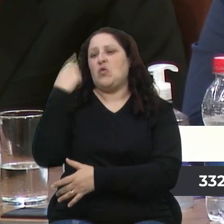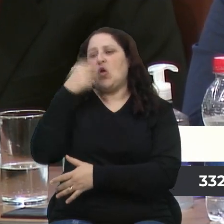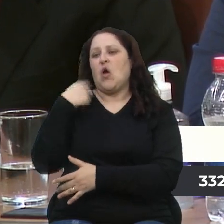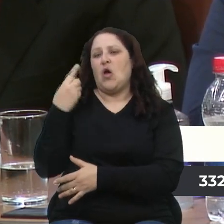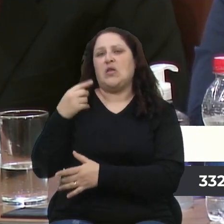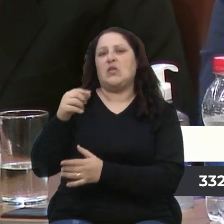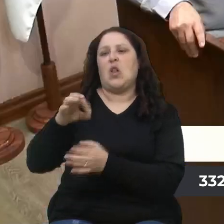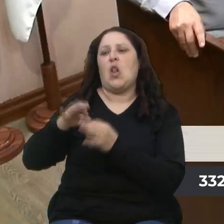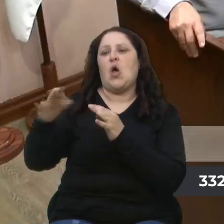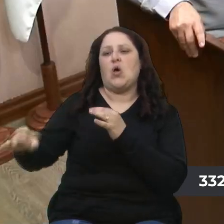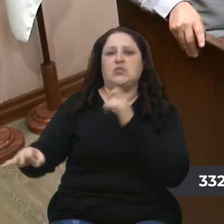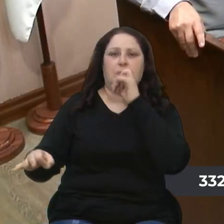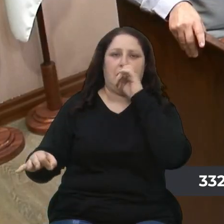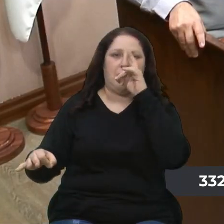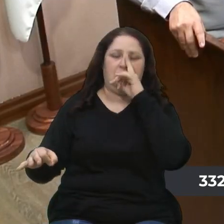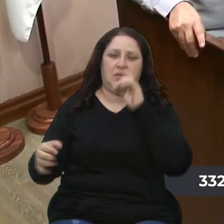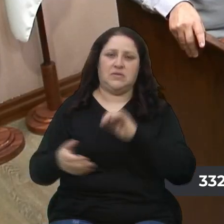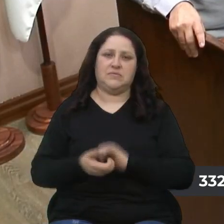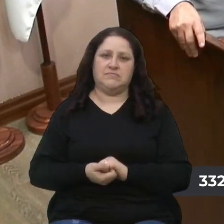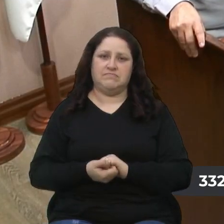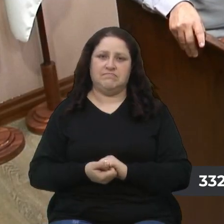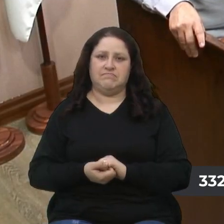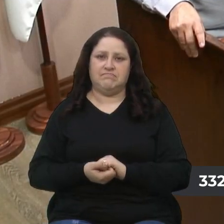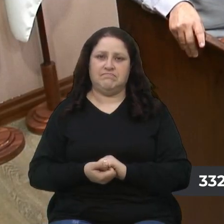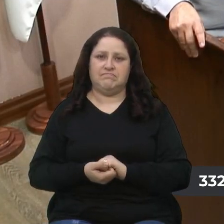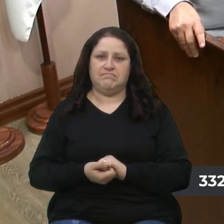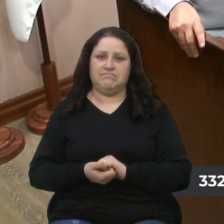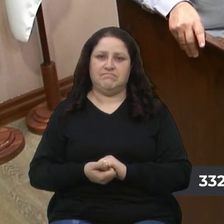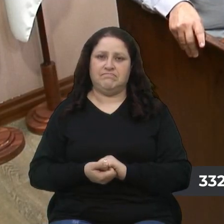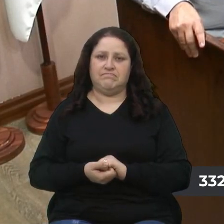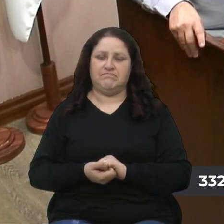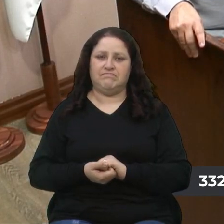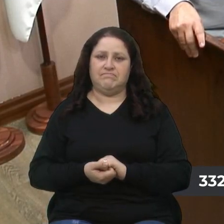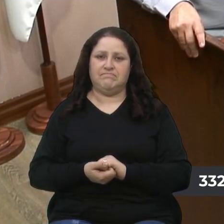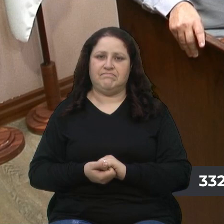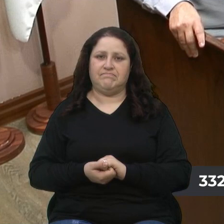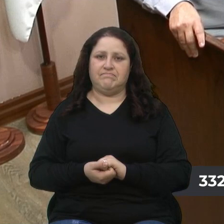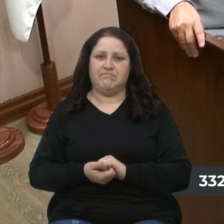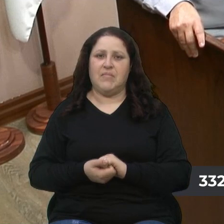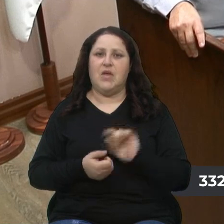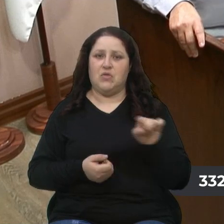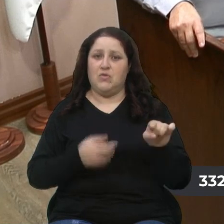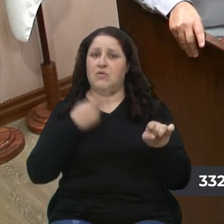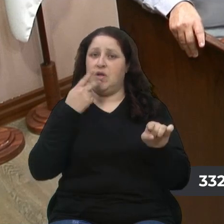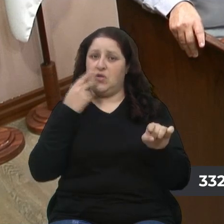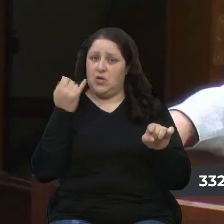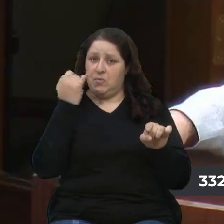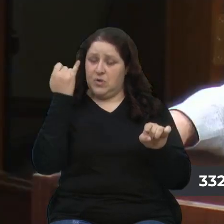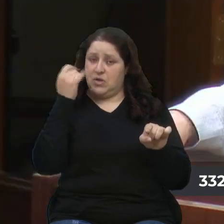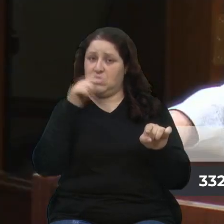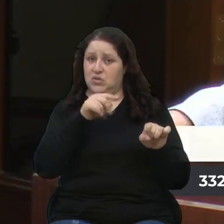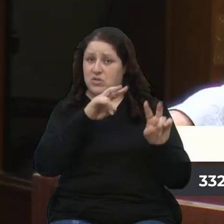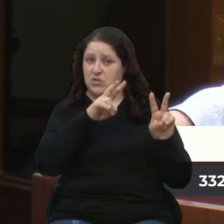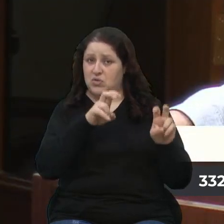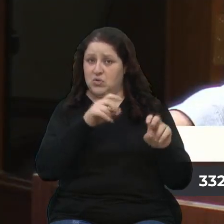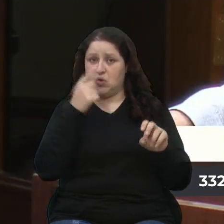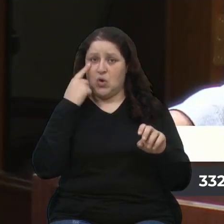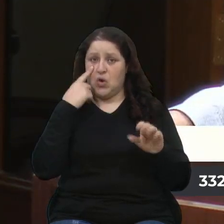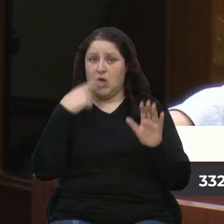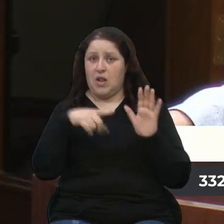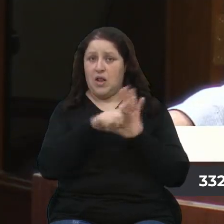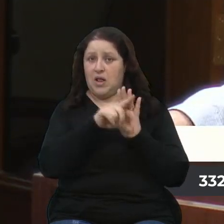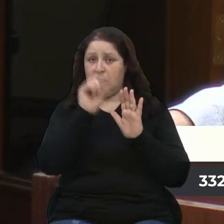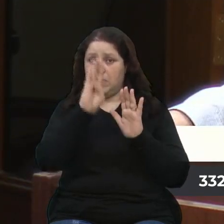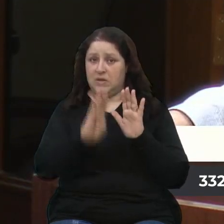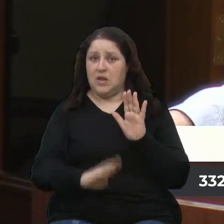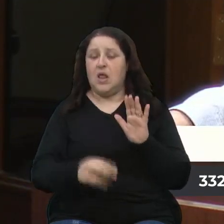Obrigado, vereador. Vereador Rafael, acho que o senhor traz um tema e eu acabei de falar sobre ele. Importante destacar. A legislação brasileira não permite que